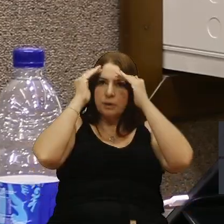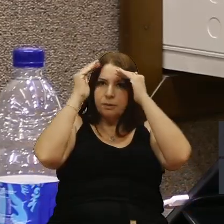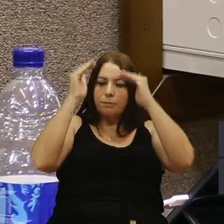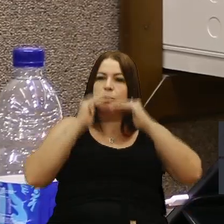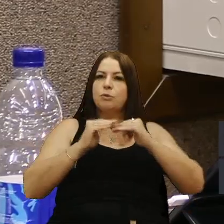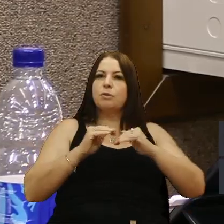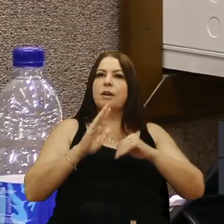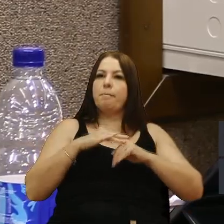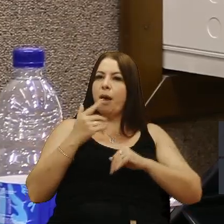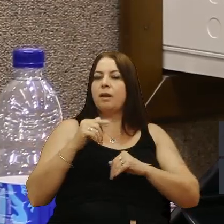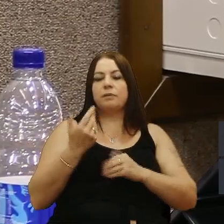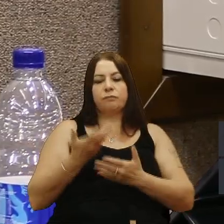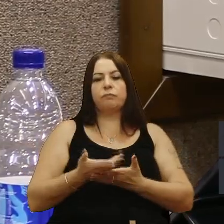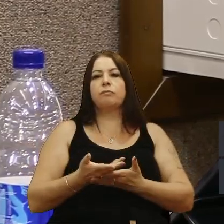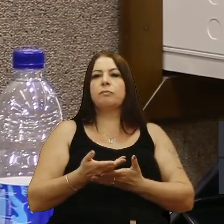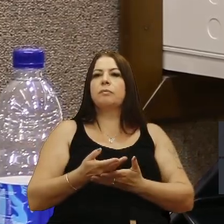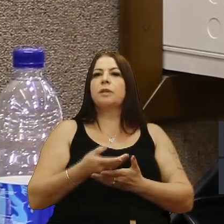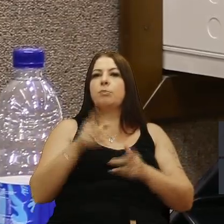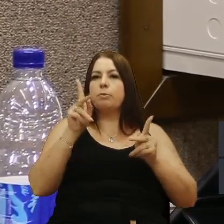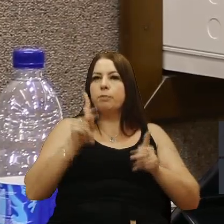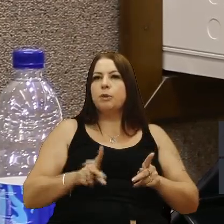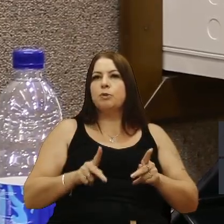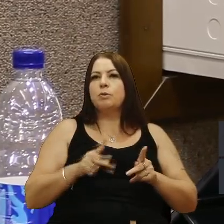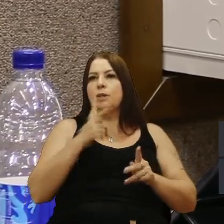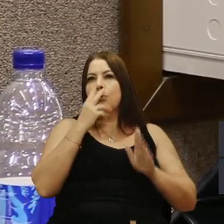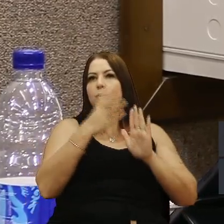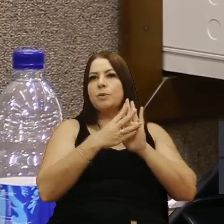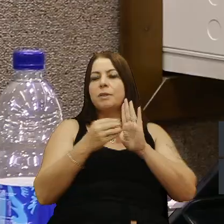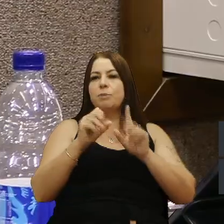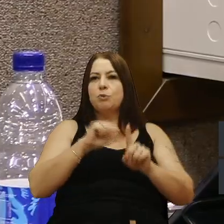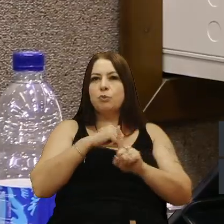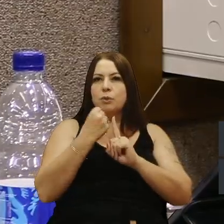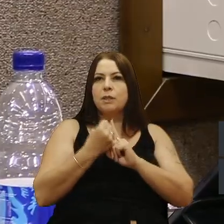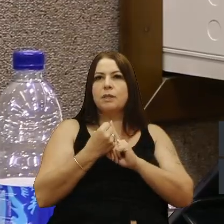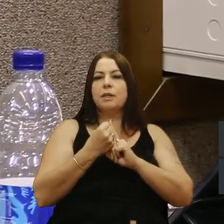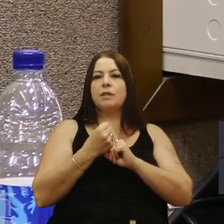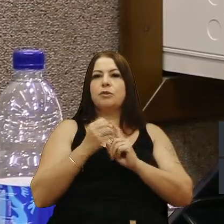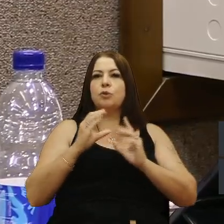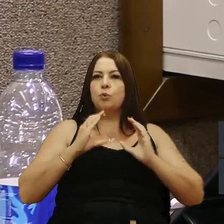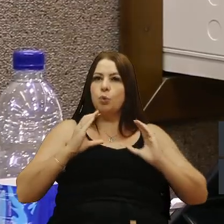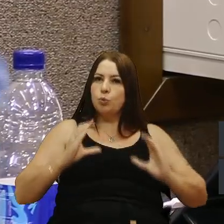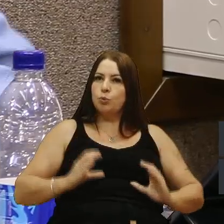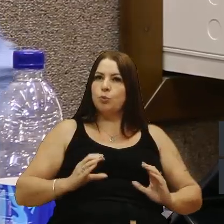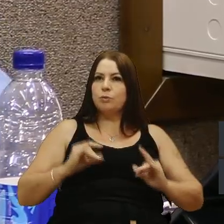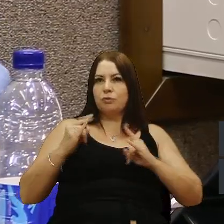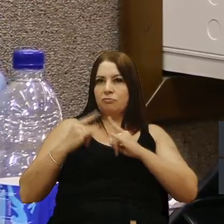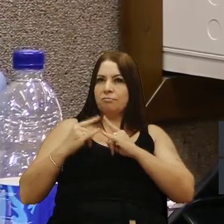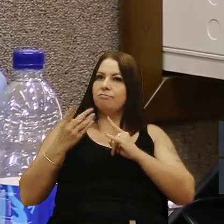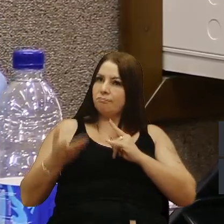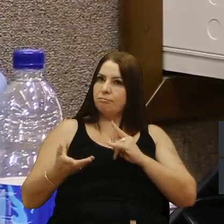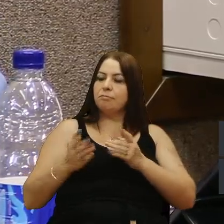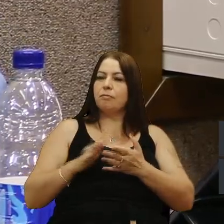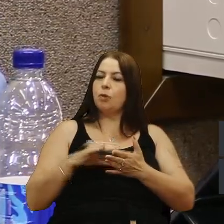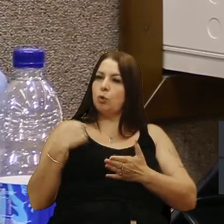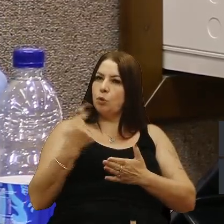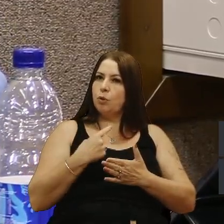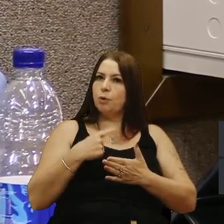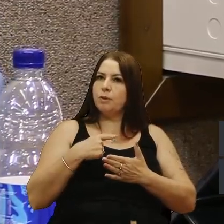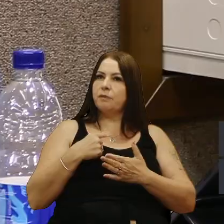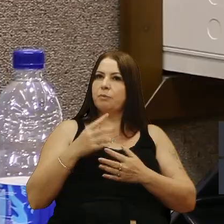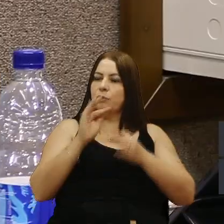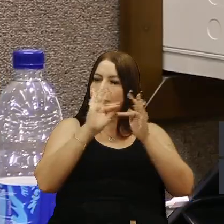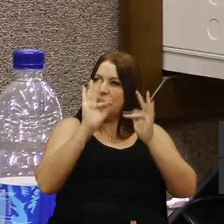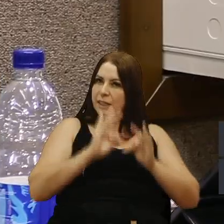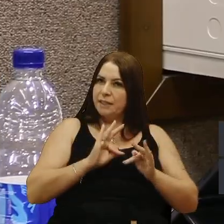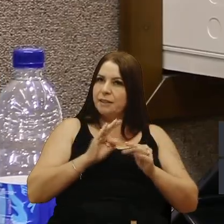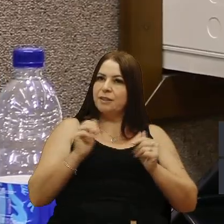e, mais do que isso, é alguém que é exemplo à sociedade na conduta da institucionalidade. Nós ficamos muito felizes